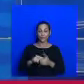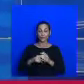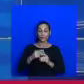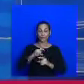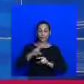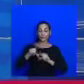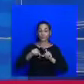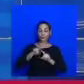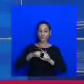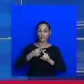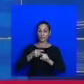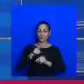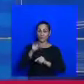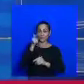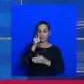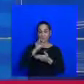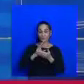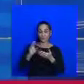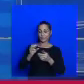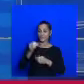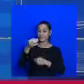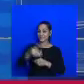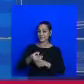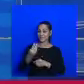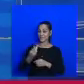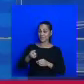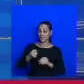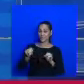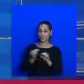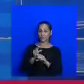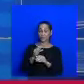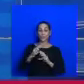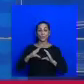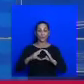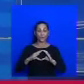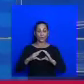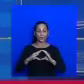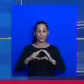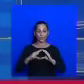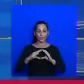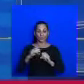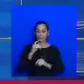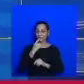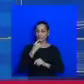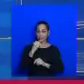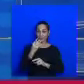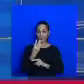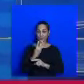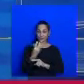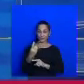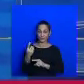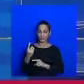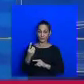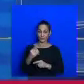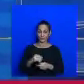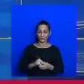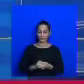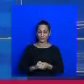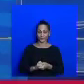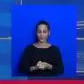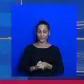No segundo sorteio da dupla cena você ganha também a partir de 3 acertos, hein? Bola vermelha 41. Vermelha número